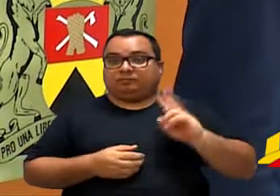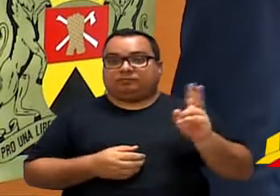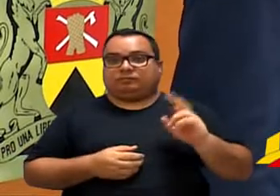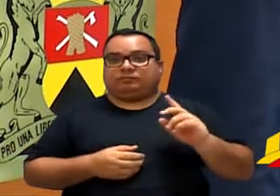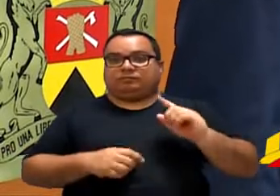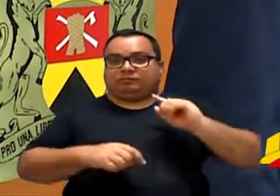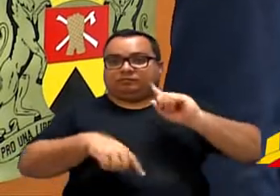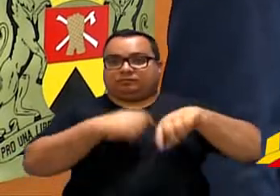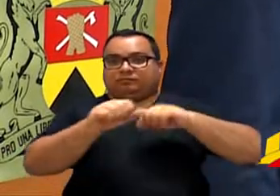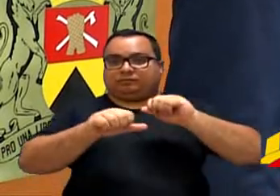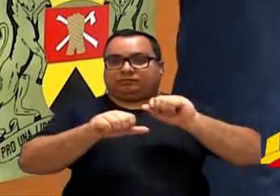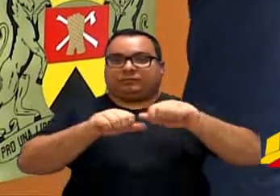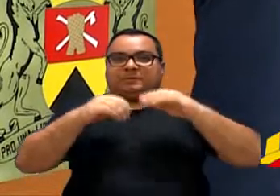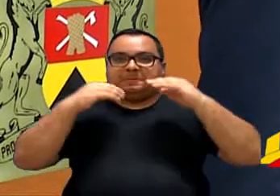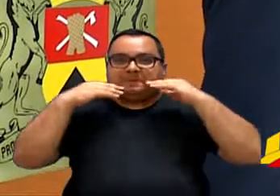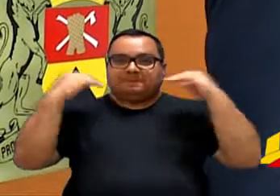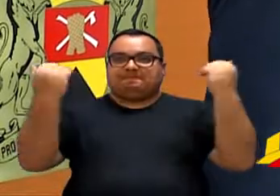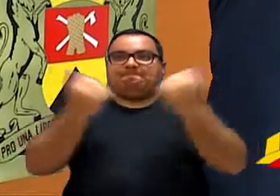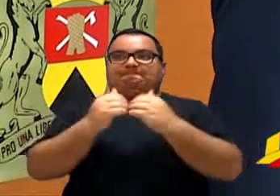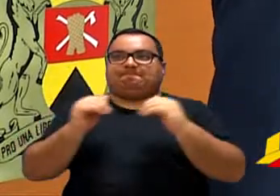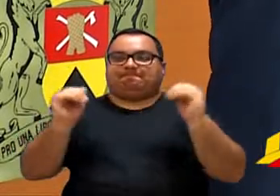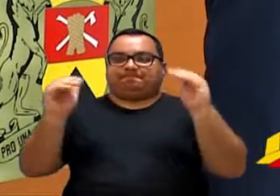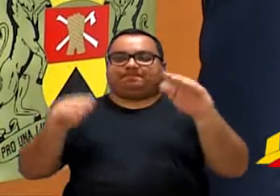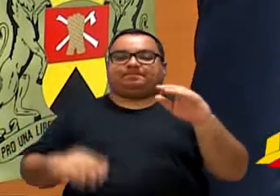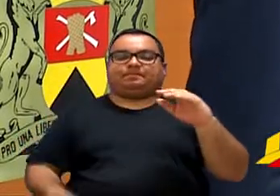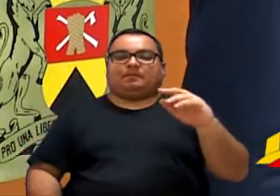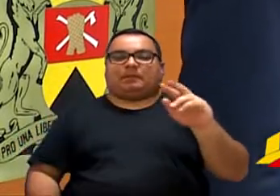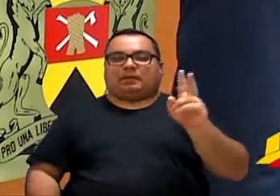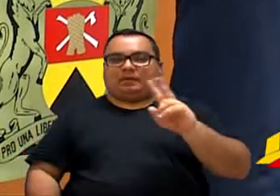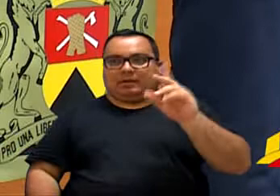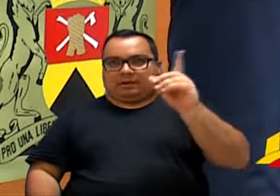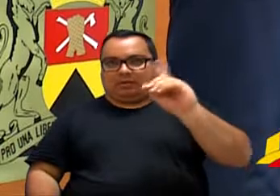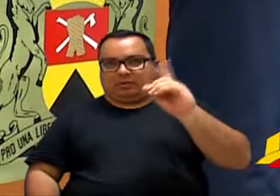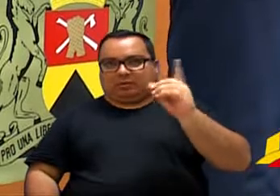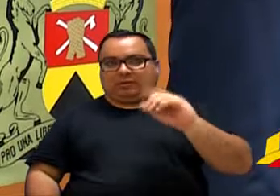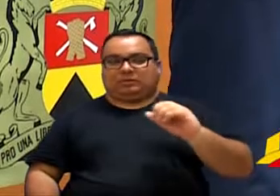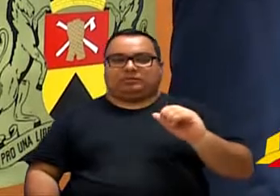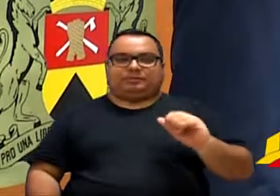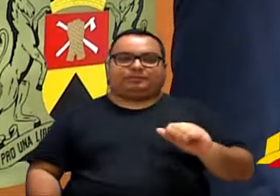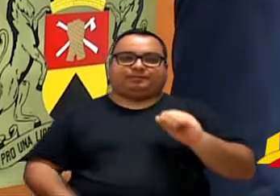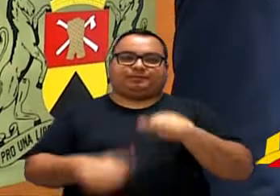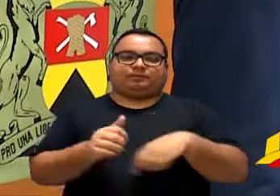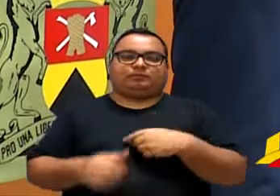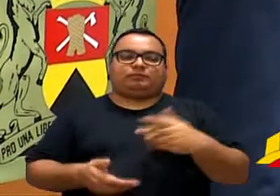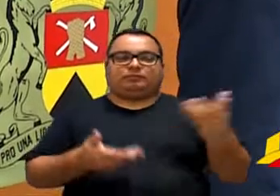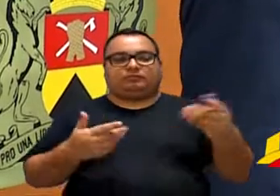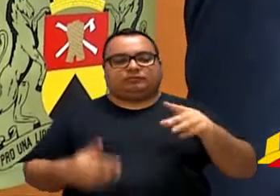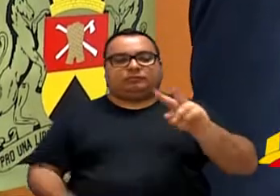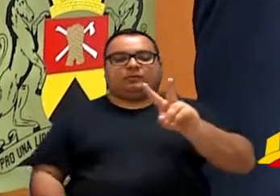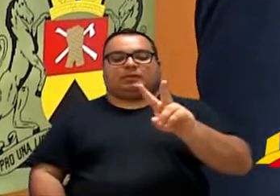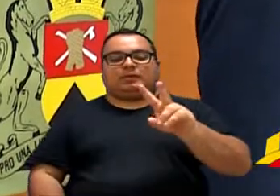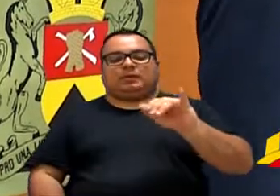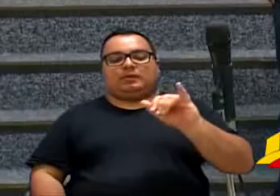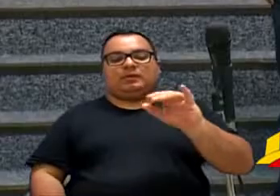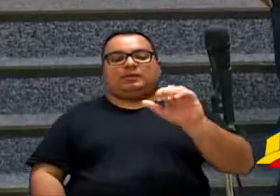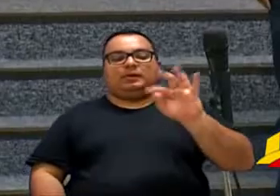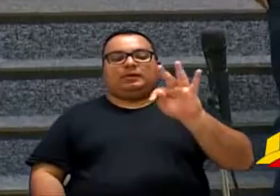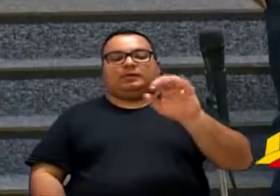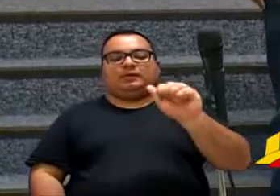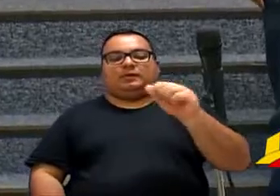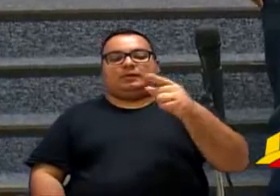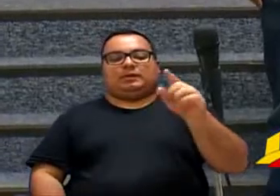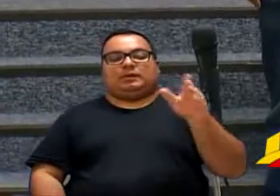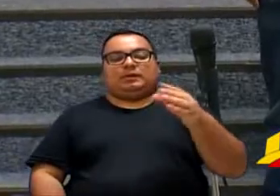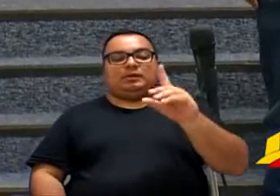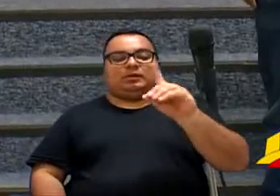passa por aqui vai para Assembleia lá junto com Carlinho o genro tudo né já conhece aqui o ritmo e o Vitão também com a o auxílio à